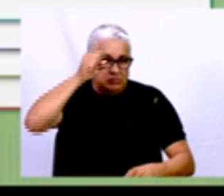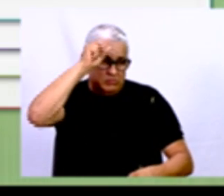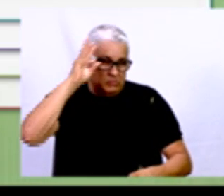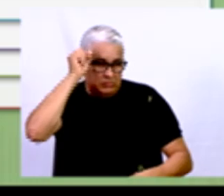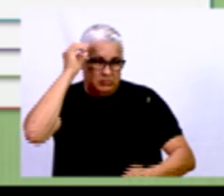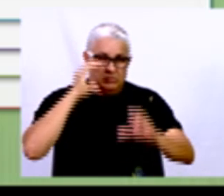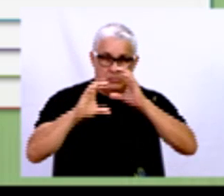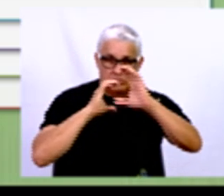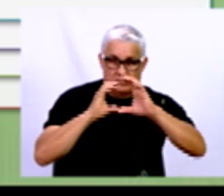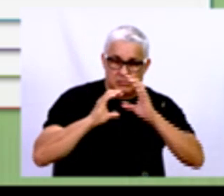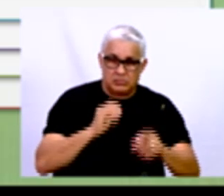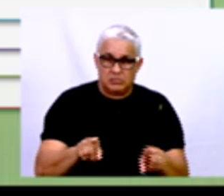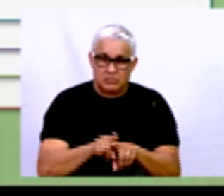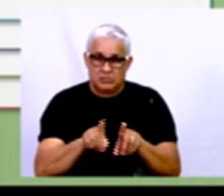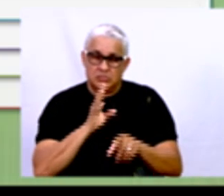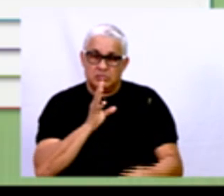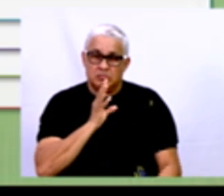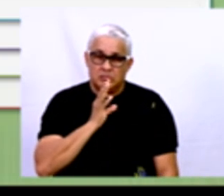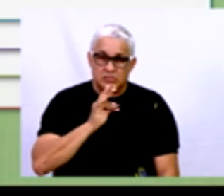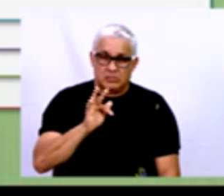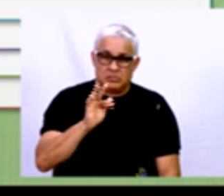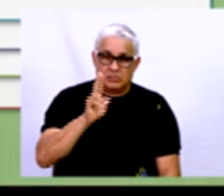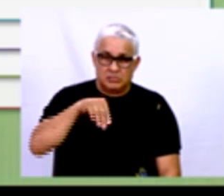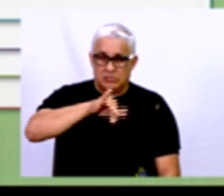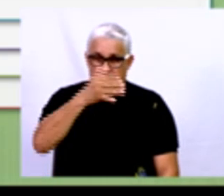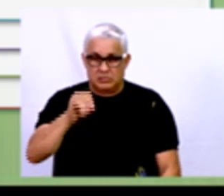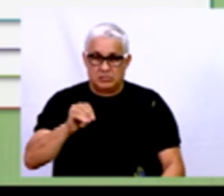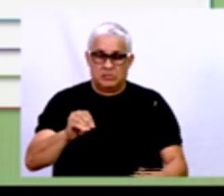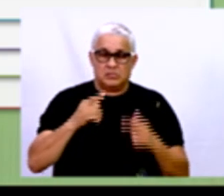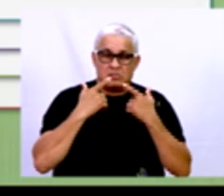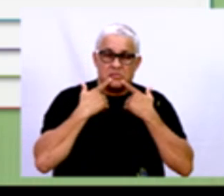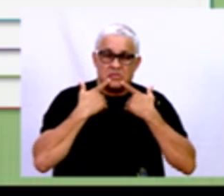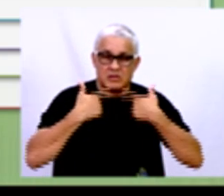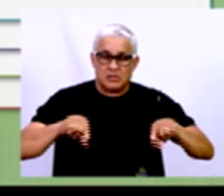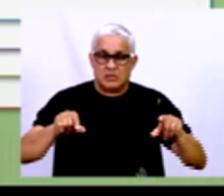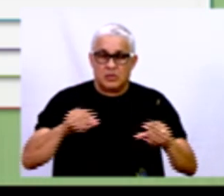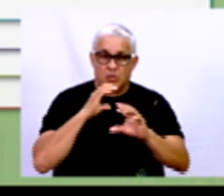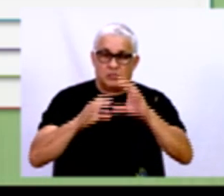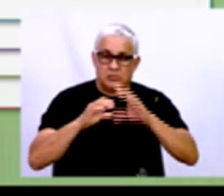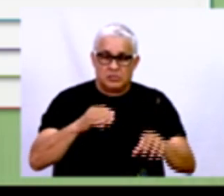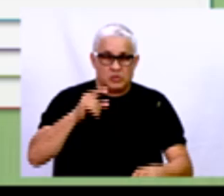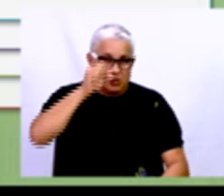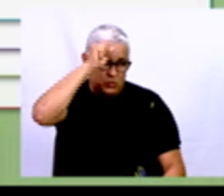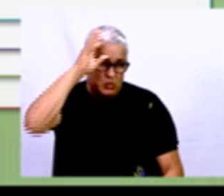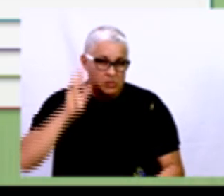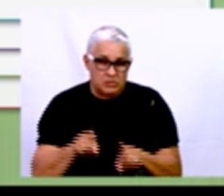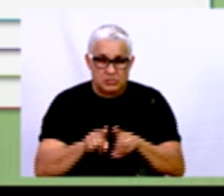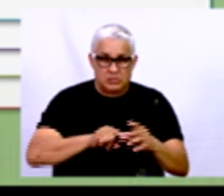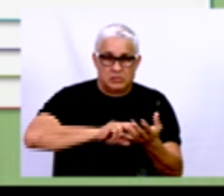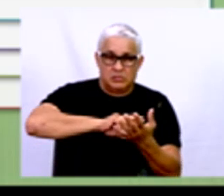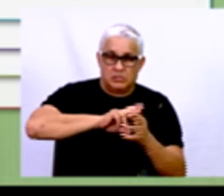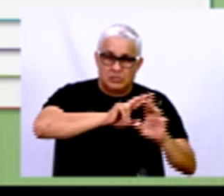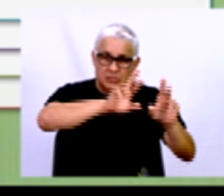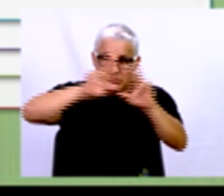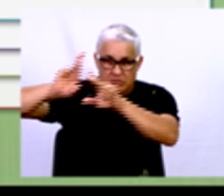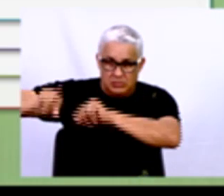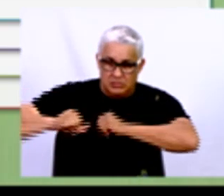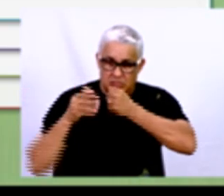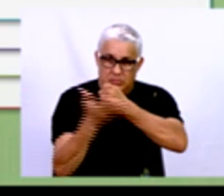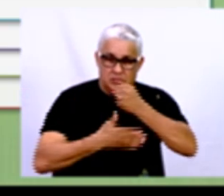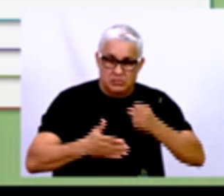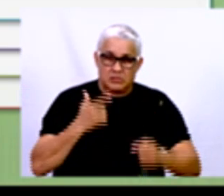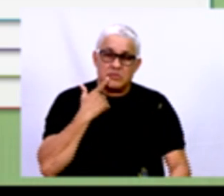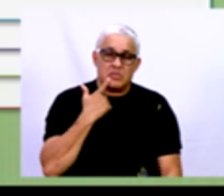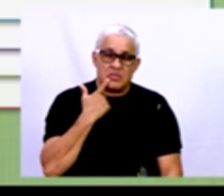dia, reconhecer as funções da linguagem na comunicação cotidiana, conhecer as diferenças básicas entre